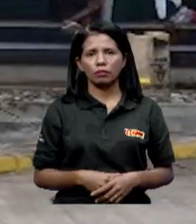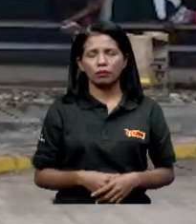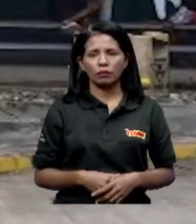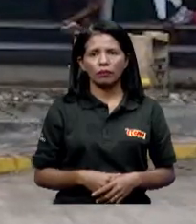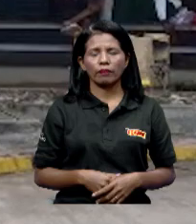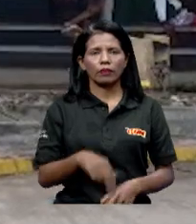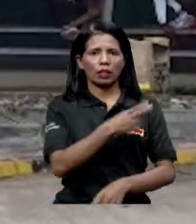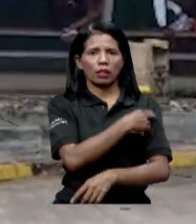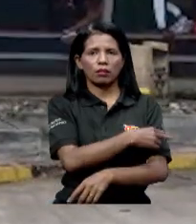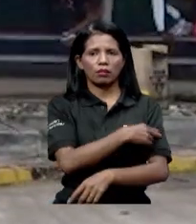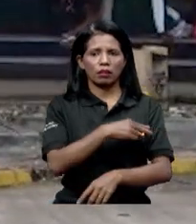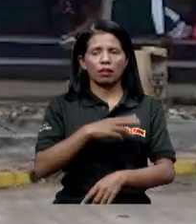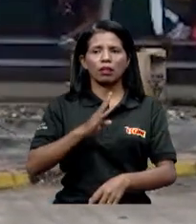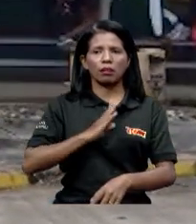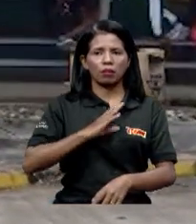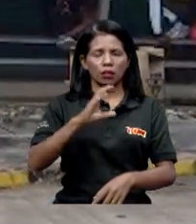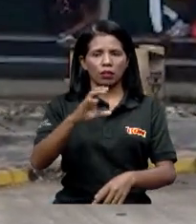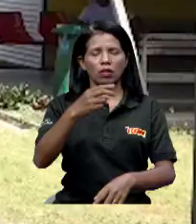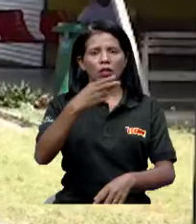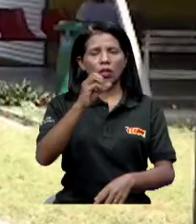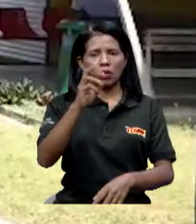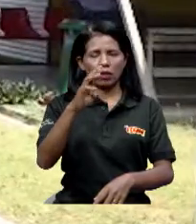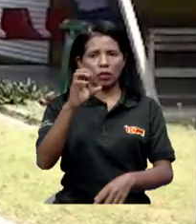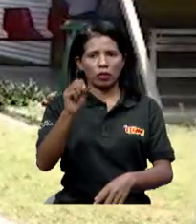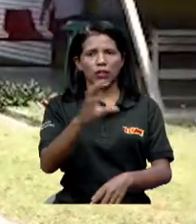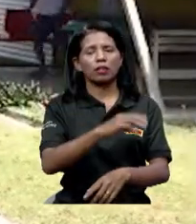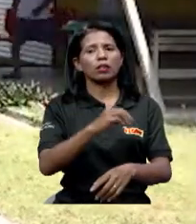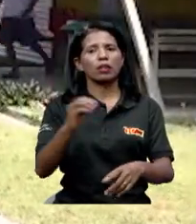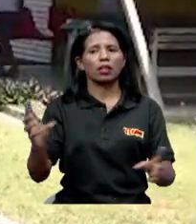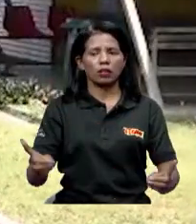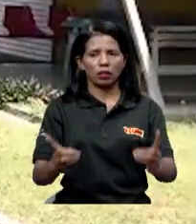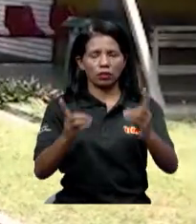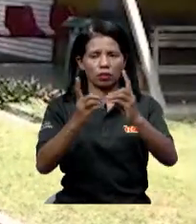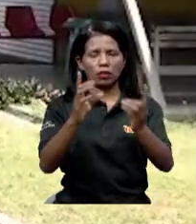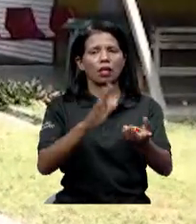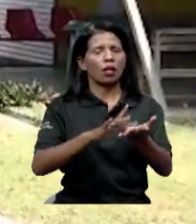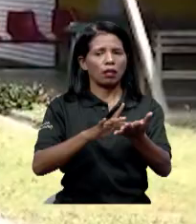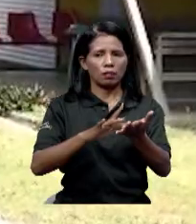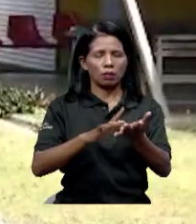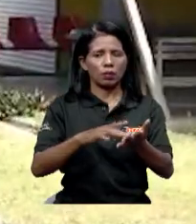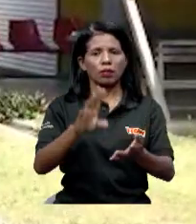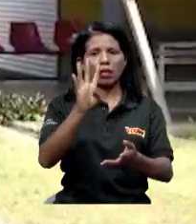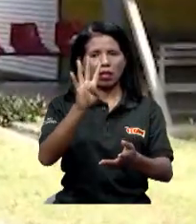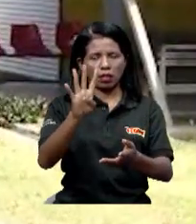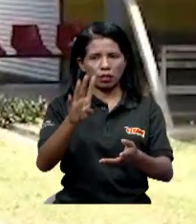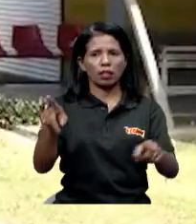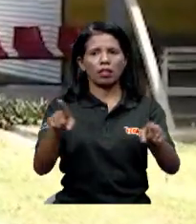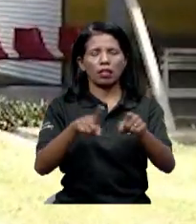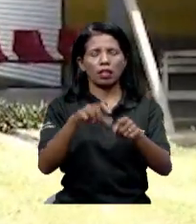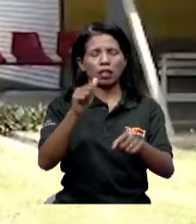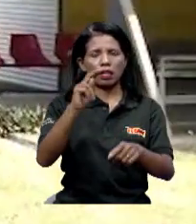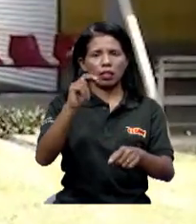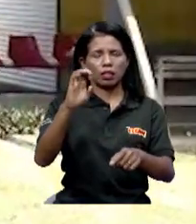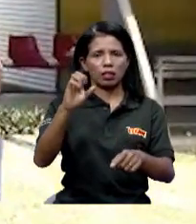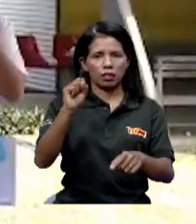Hospital Regional Eduardo Ximenes Cahorex Baucau dadaung ne enfrenta hela stock out by moruk item hat hanesan analgesic